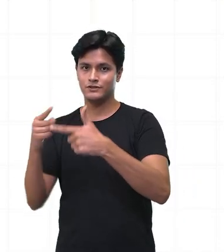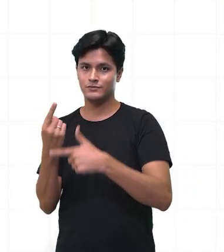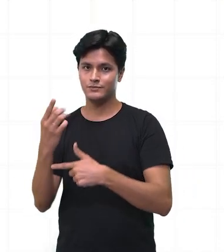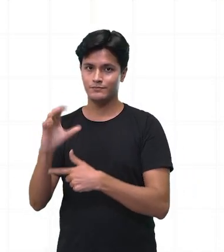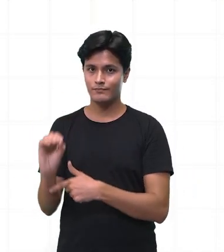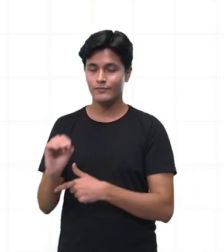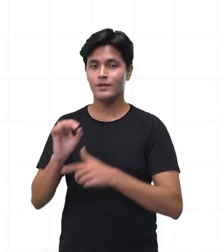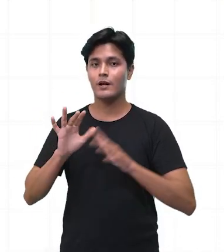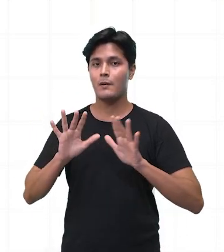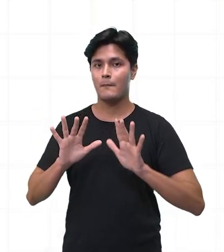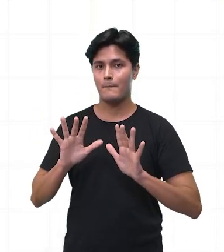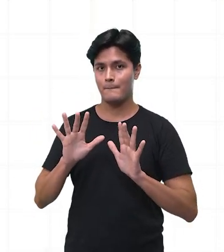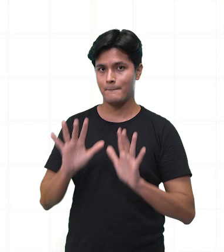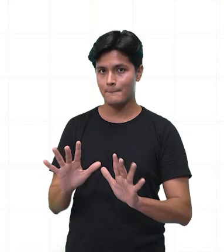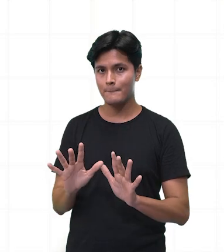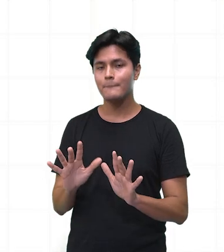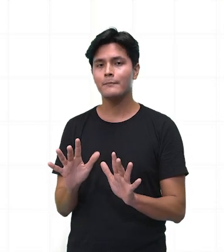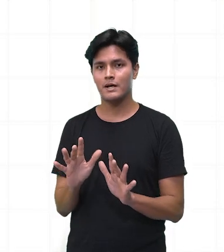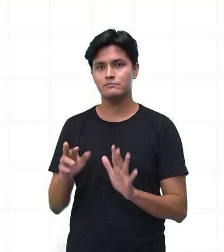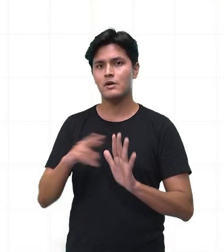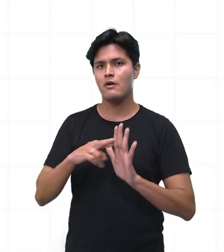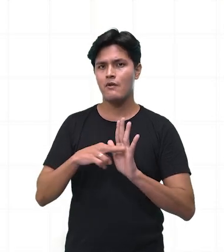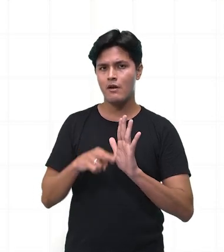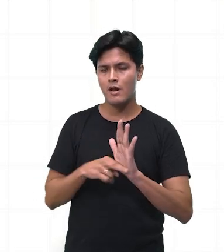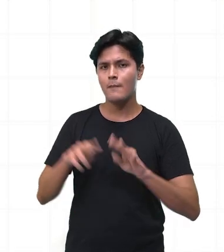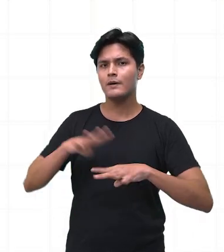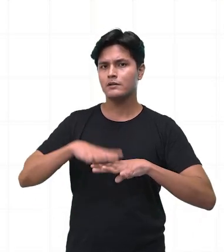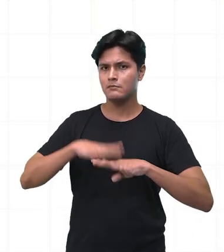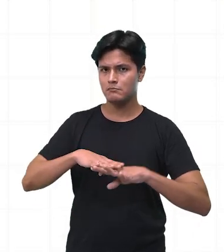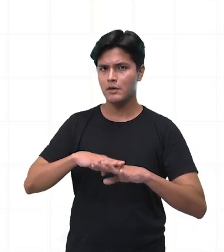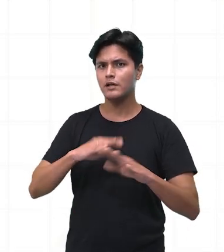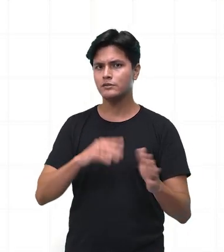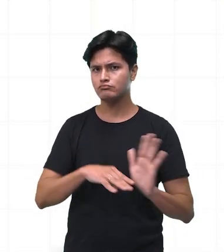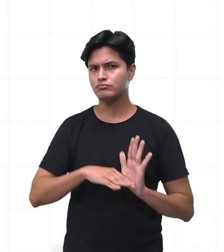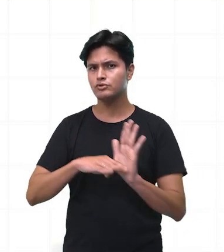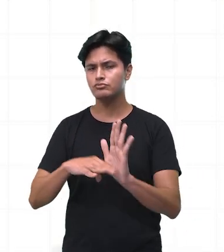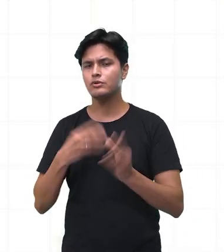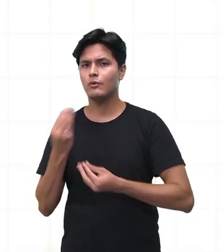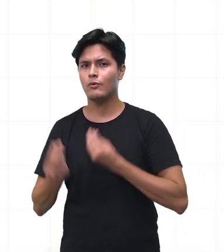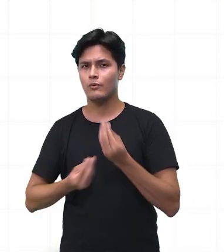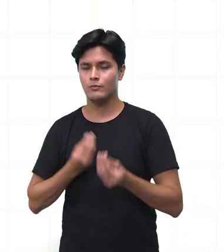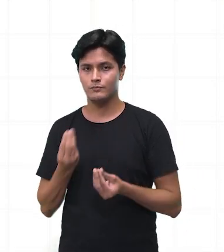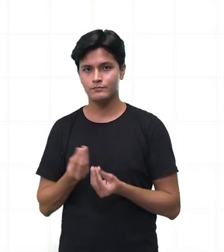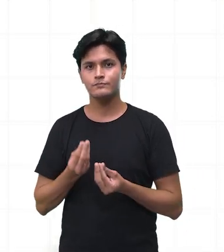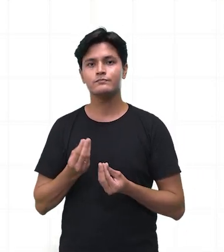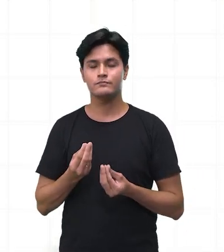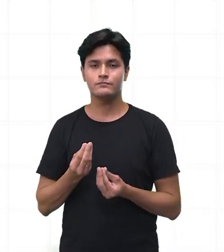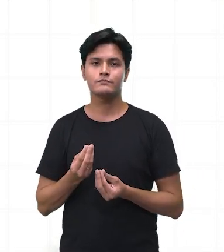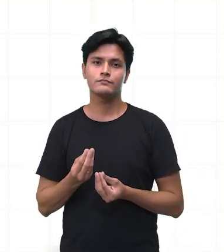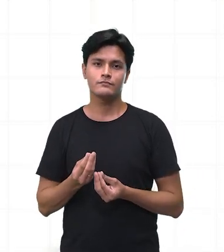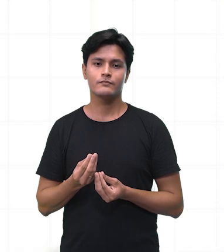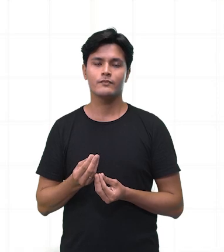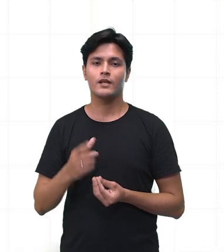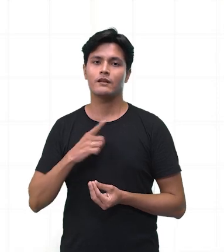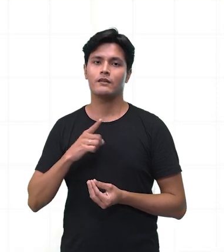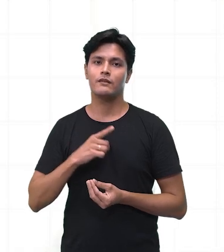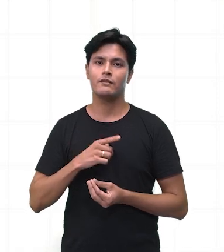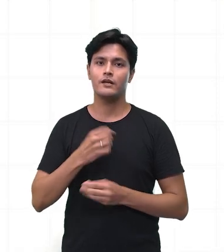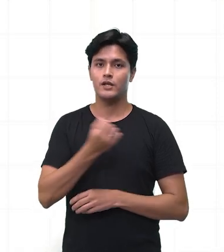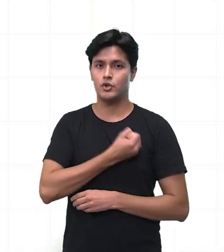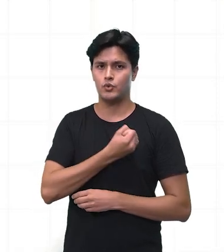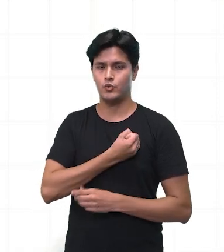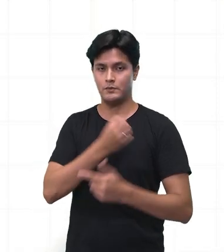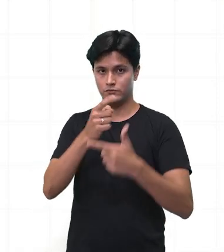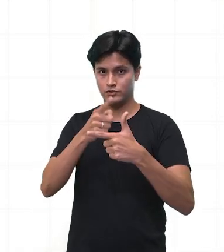os recursos matemáticos nos ajudam aí. Por quê? Porque aqui, ó, esse número está dividindo